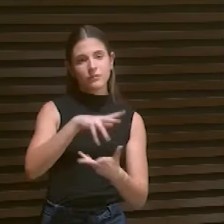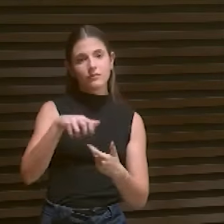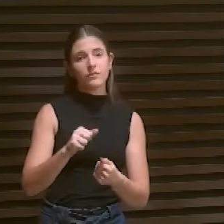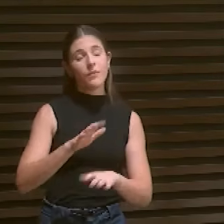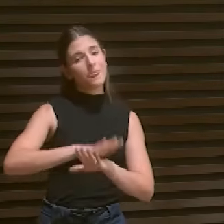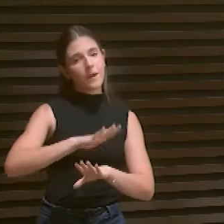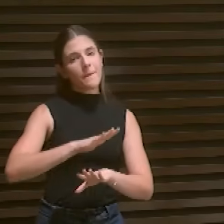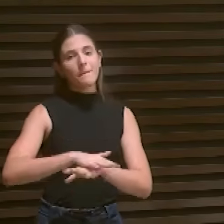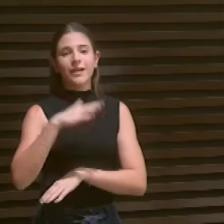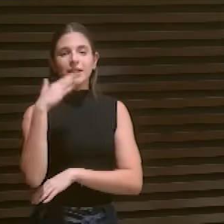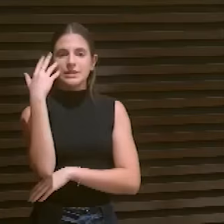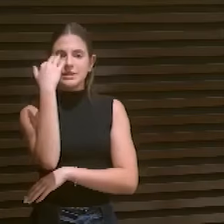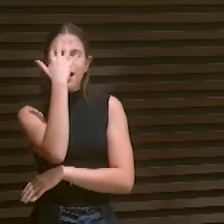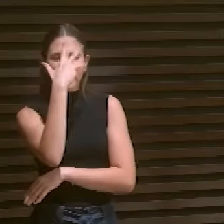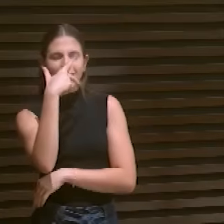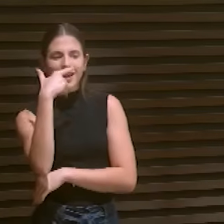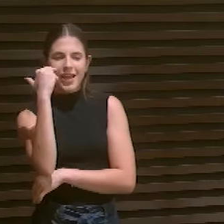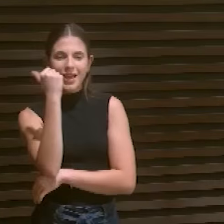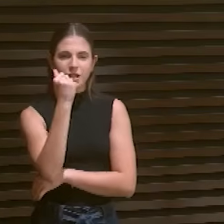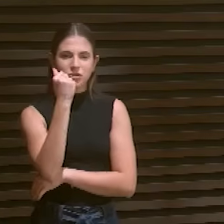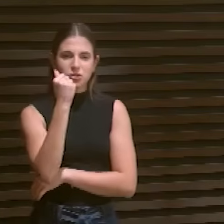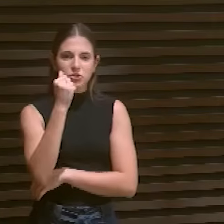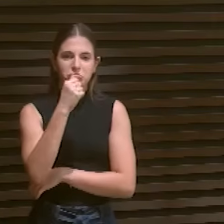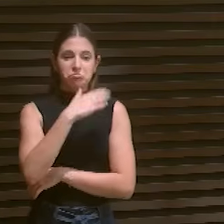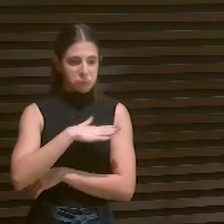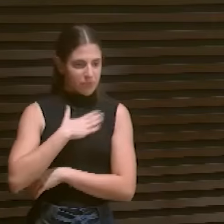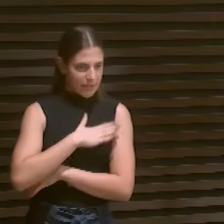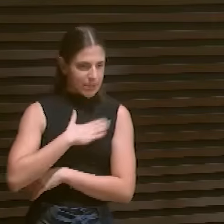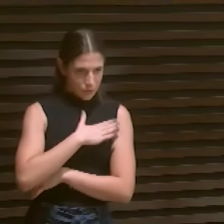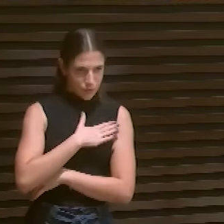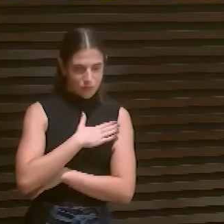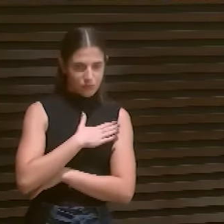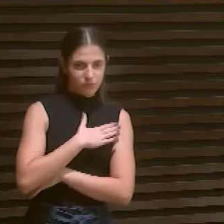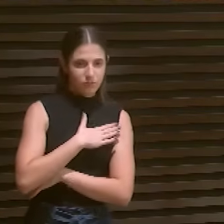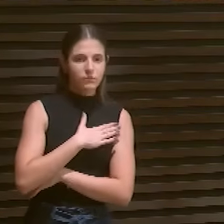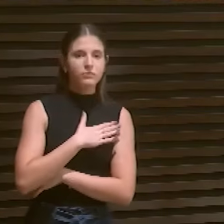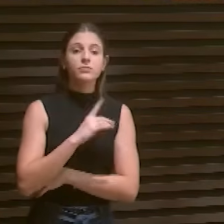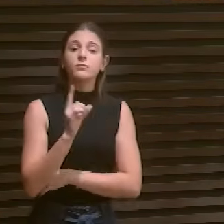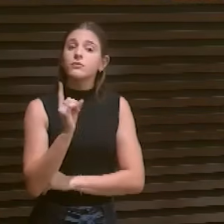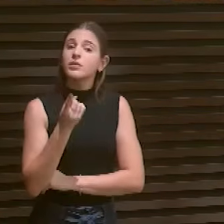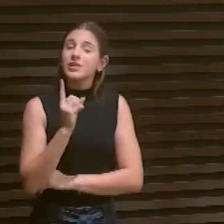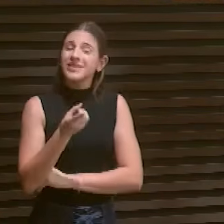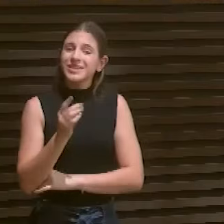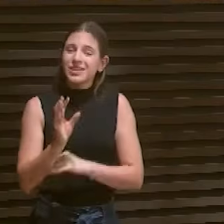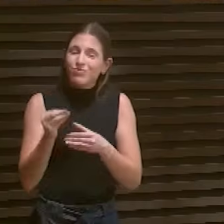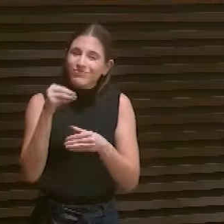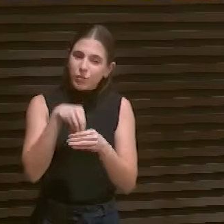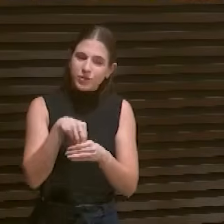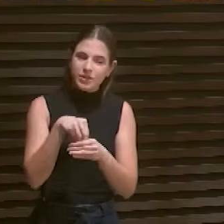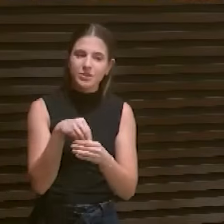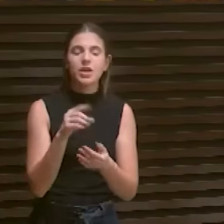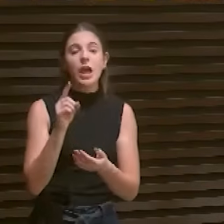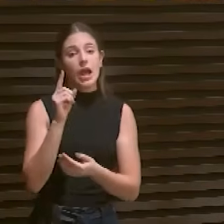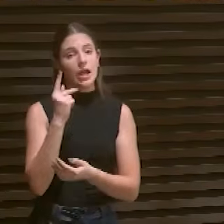que possa parecer, ou por mais gratificante que ele seja. Não coloque, não deposite as